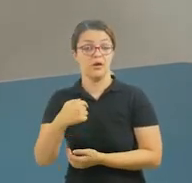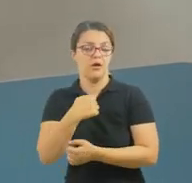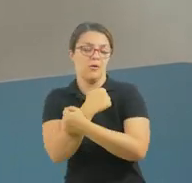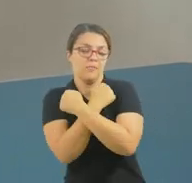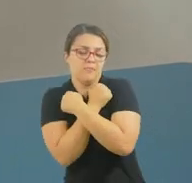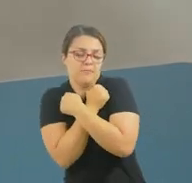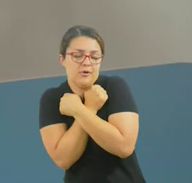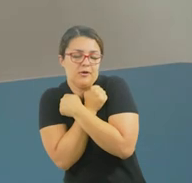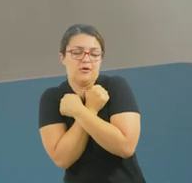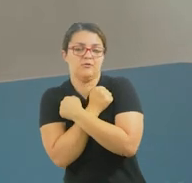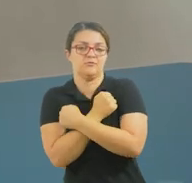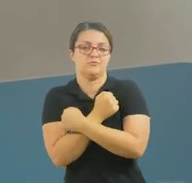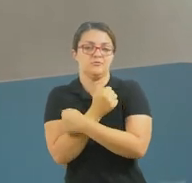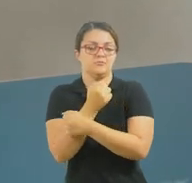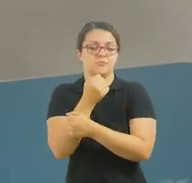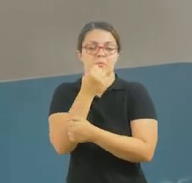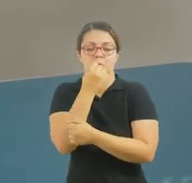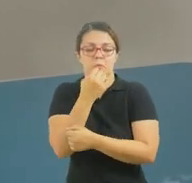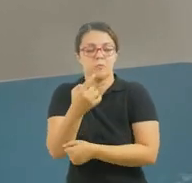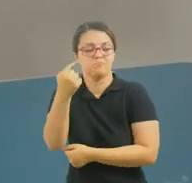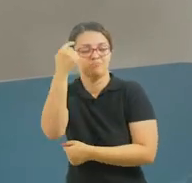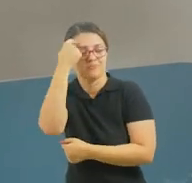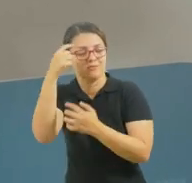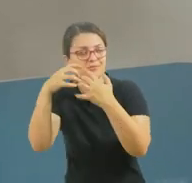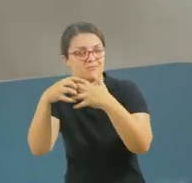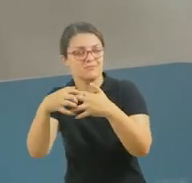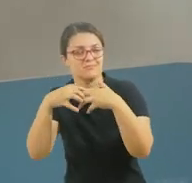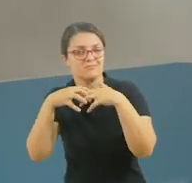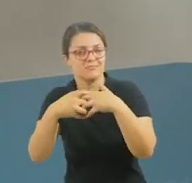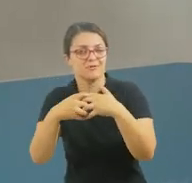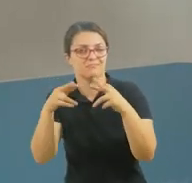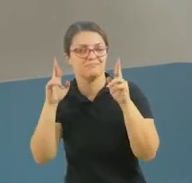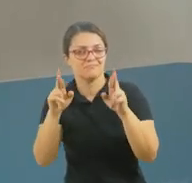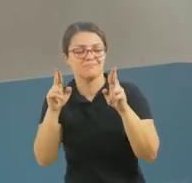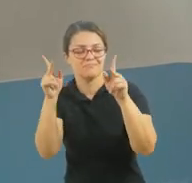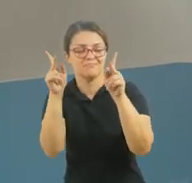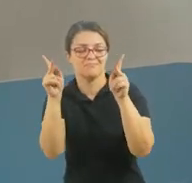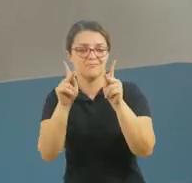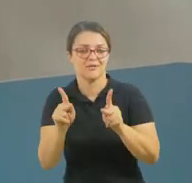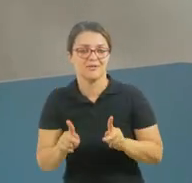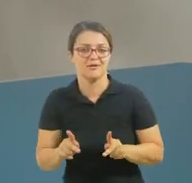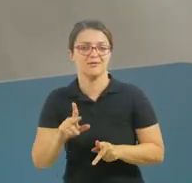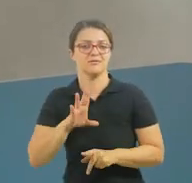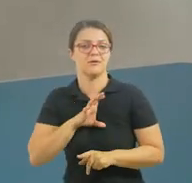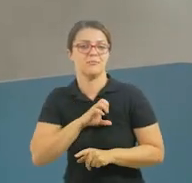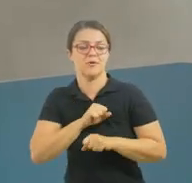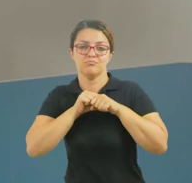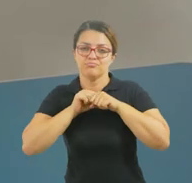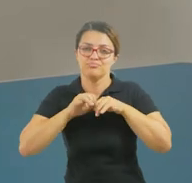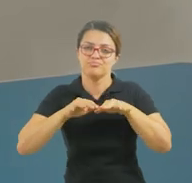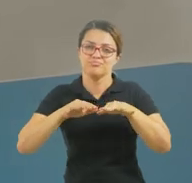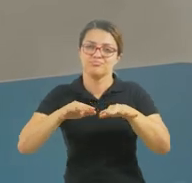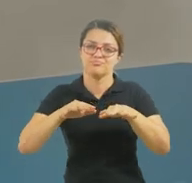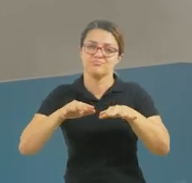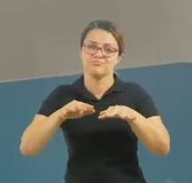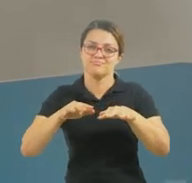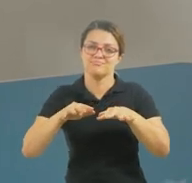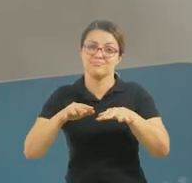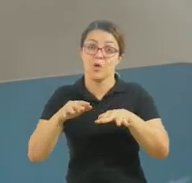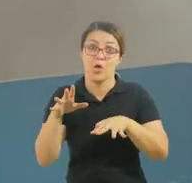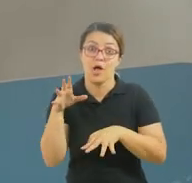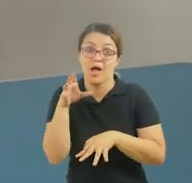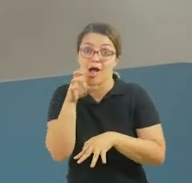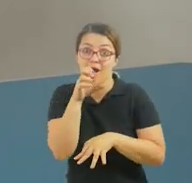bons pensamentos, esperança, ideias de paz e vibrações de amor, para em breve poder